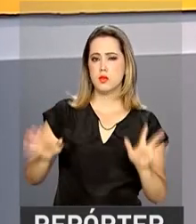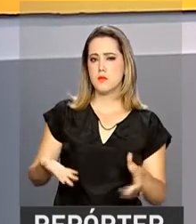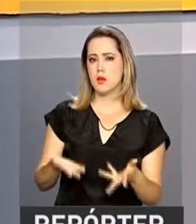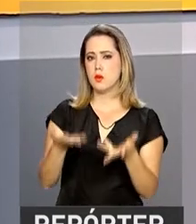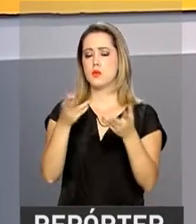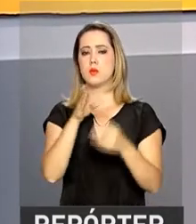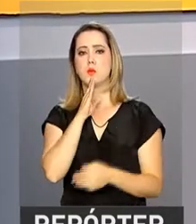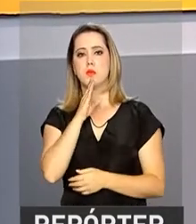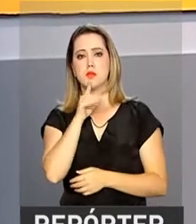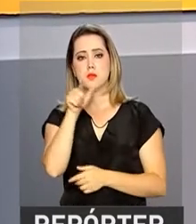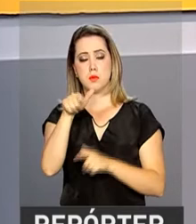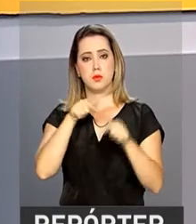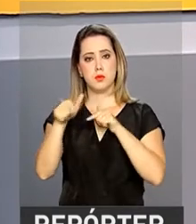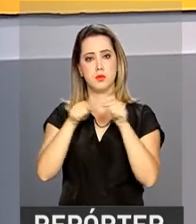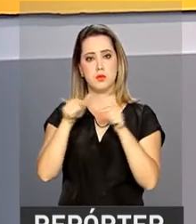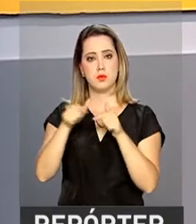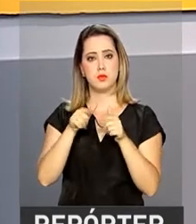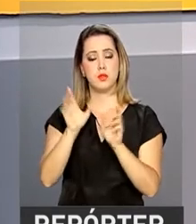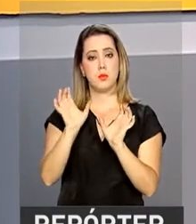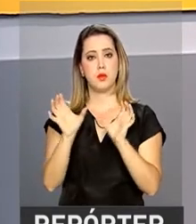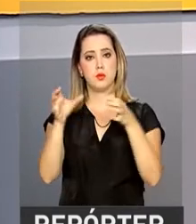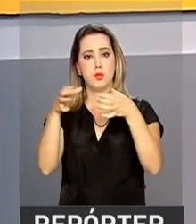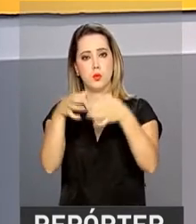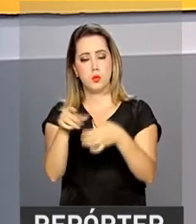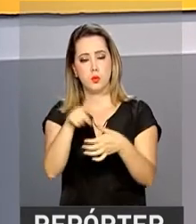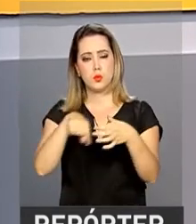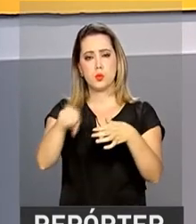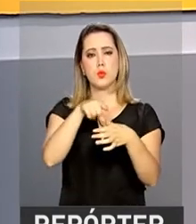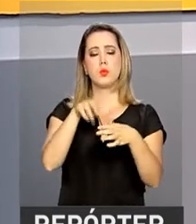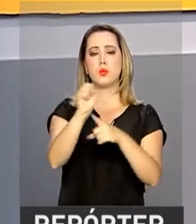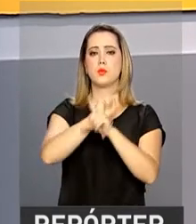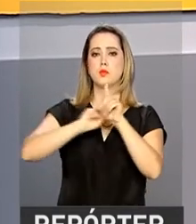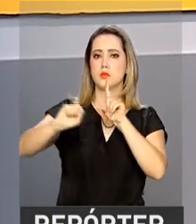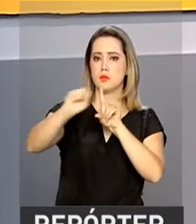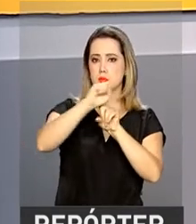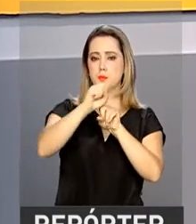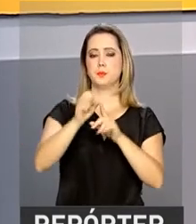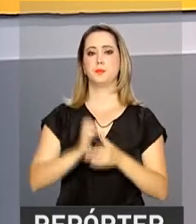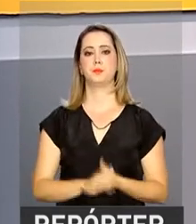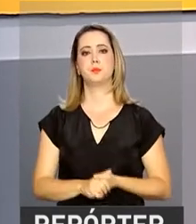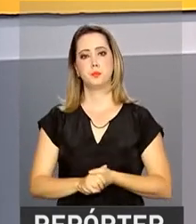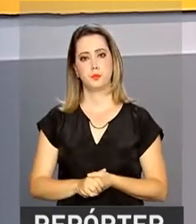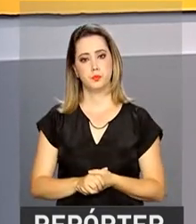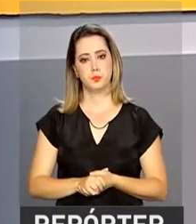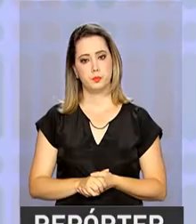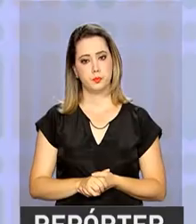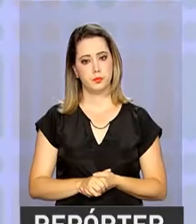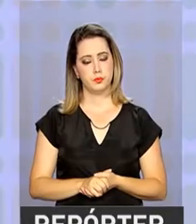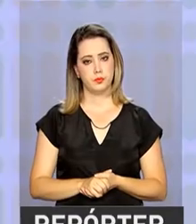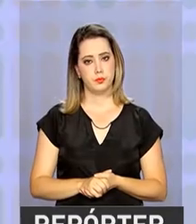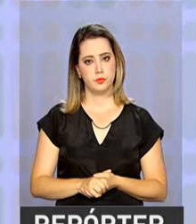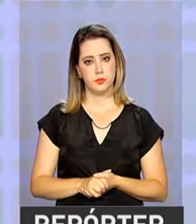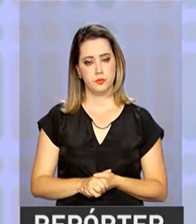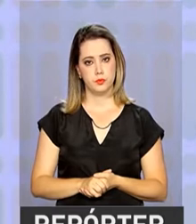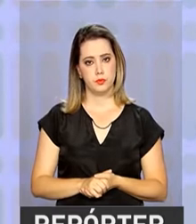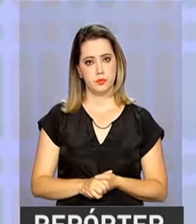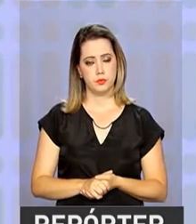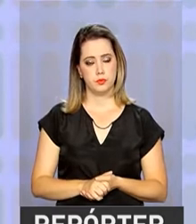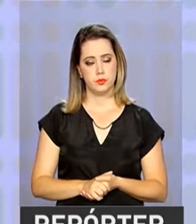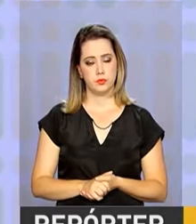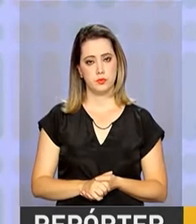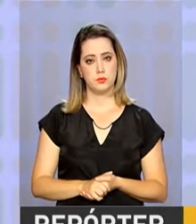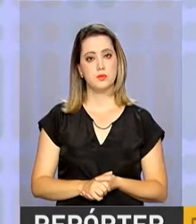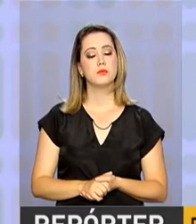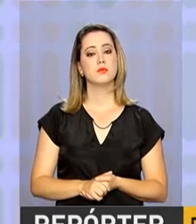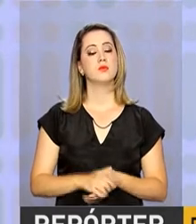valorização e o reconhecimento dos voluntários e das organizações da sociedade civil. O Programa Nacional